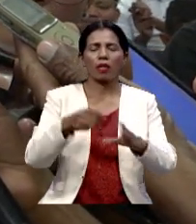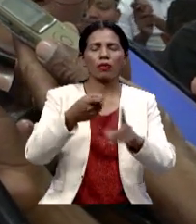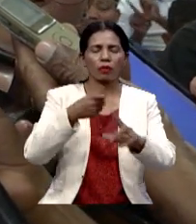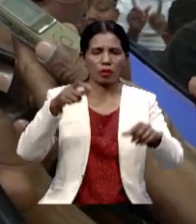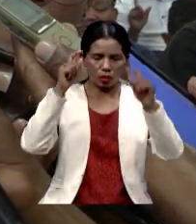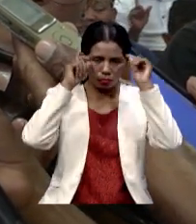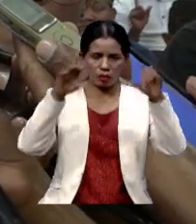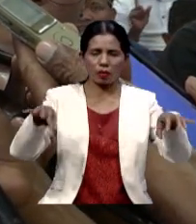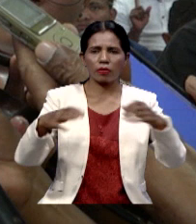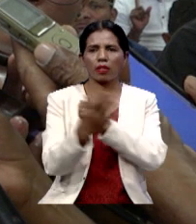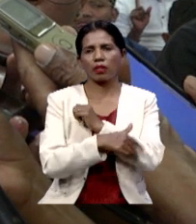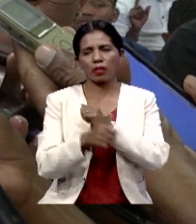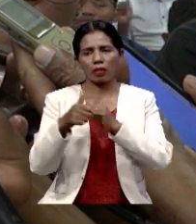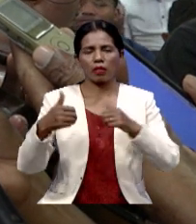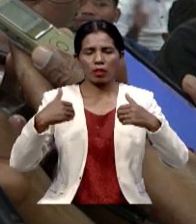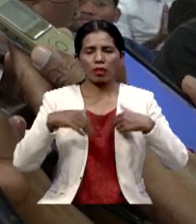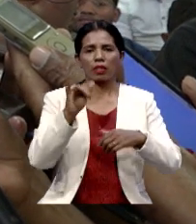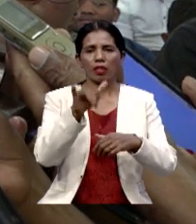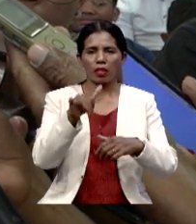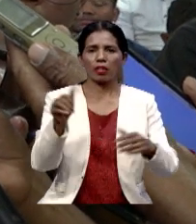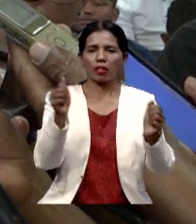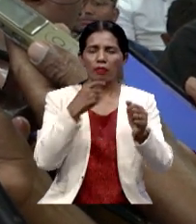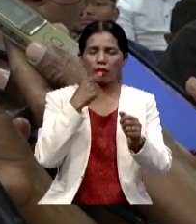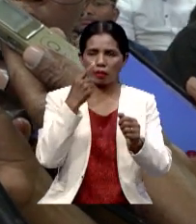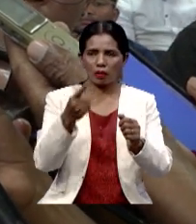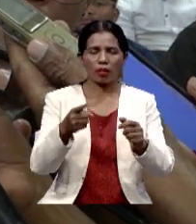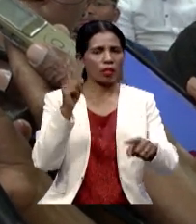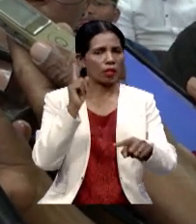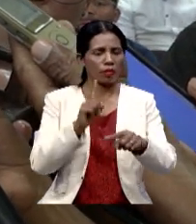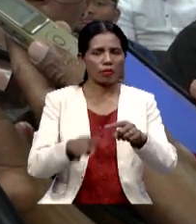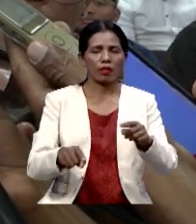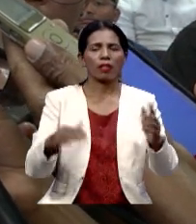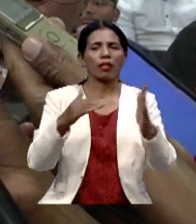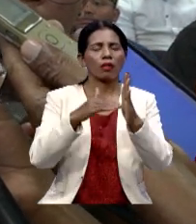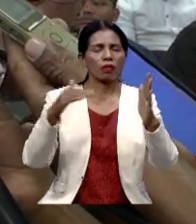serviço iraliur, ia acorduida ne bema hateteona. La bele contra